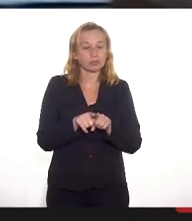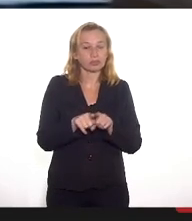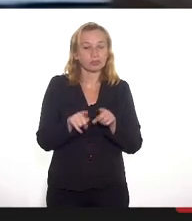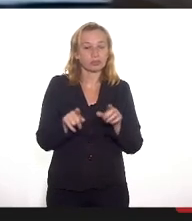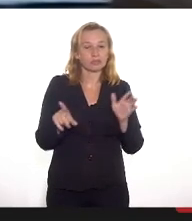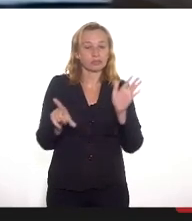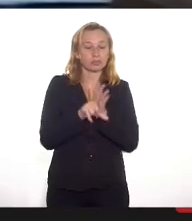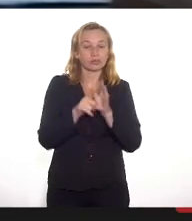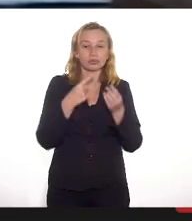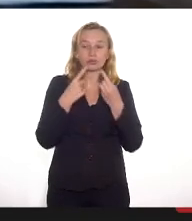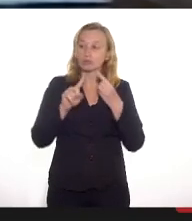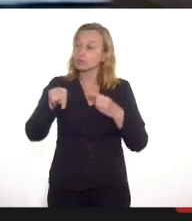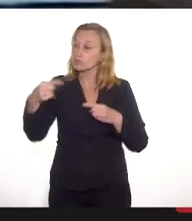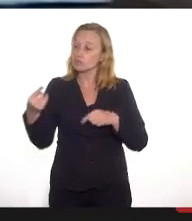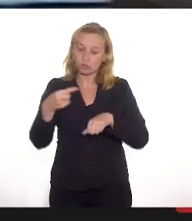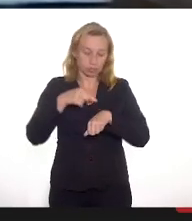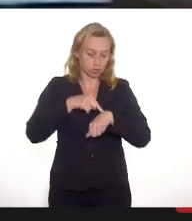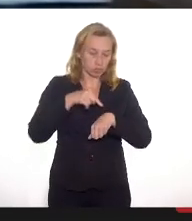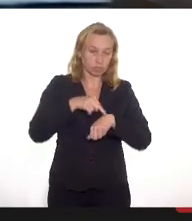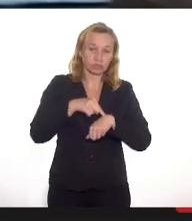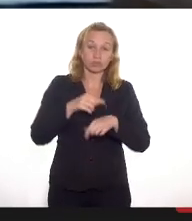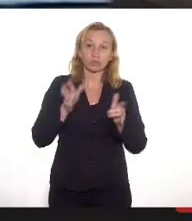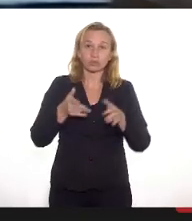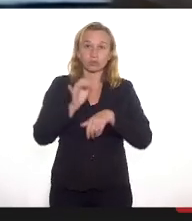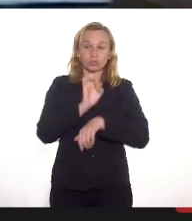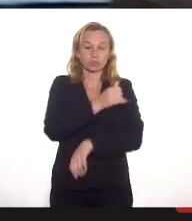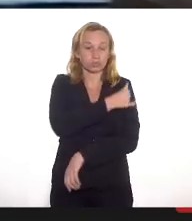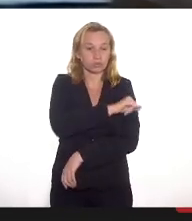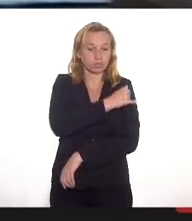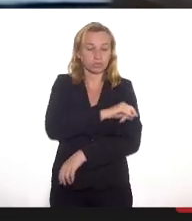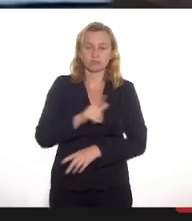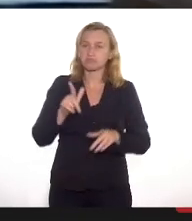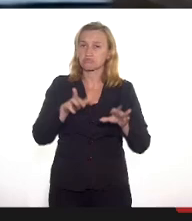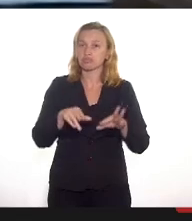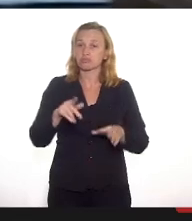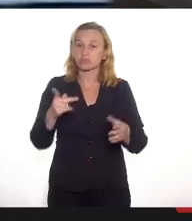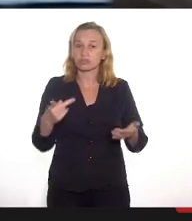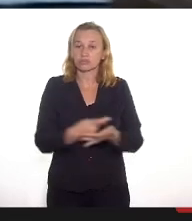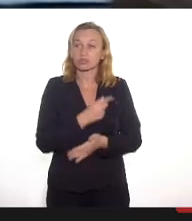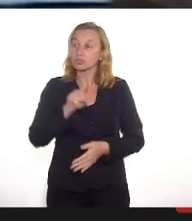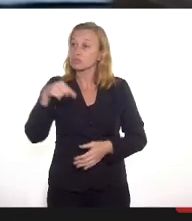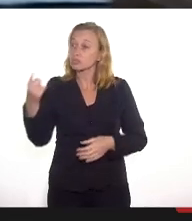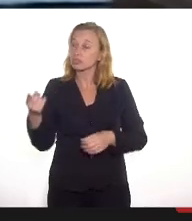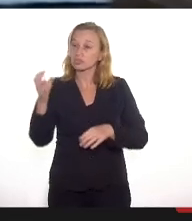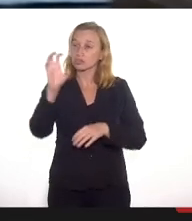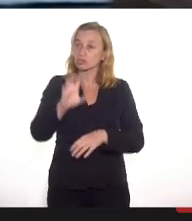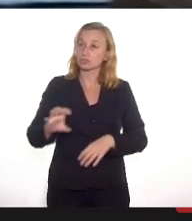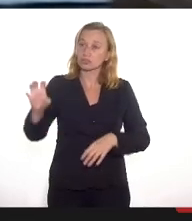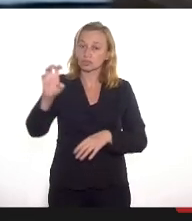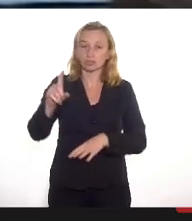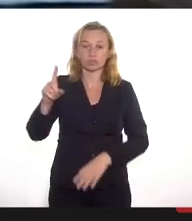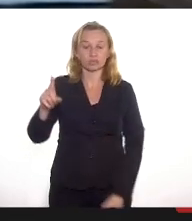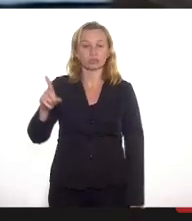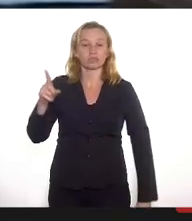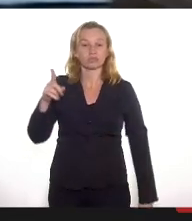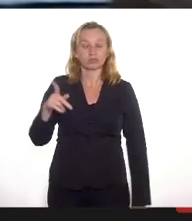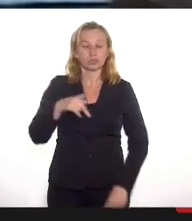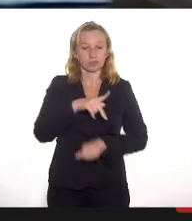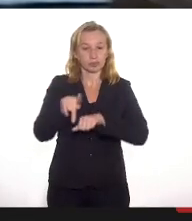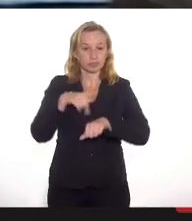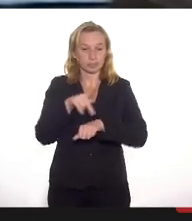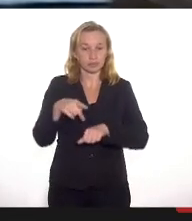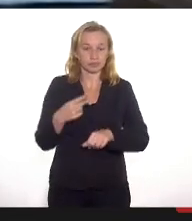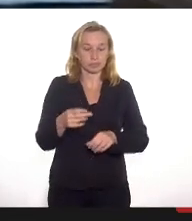outro momento Onde o Rio de Janeiro diferentes inclusive que acontece vários outros estados do país tem